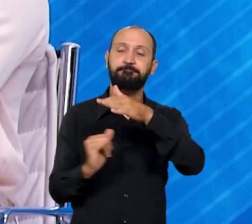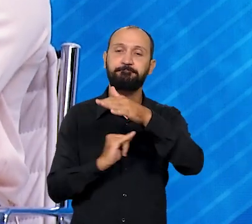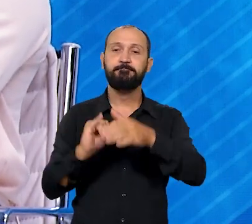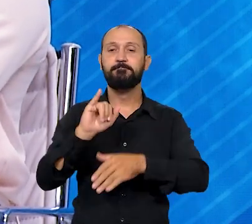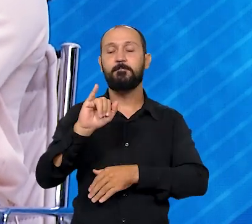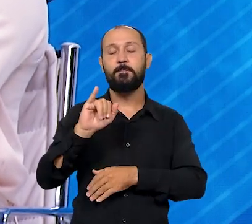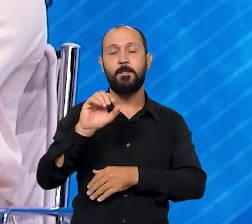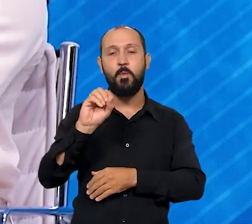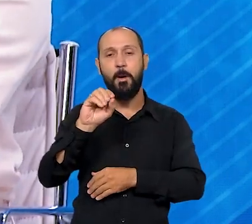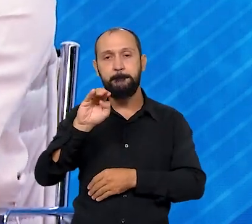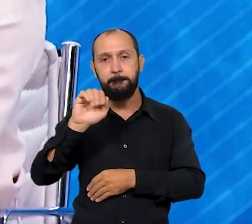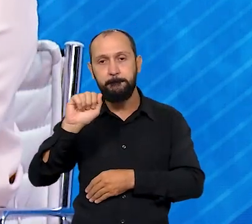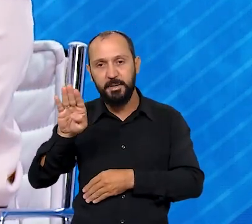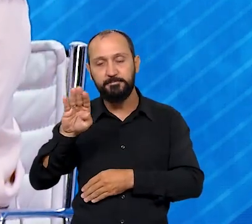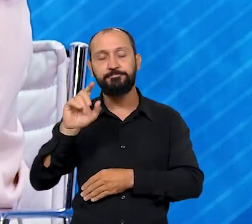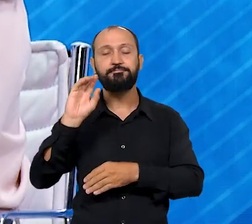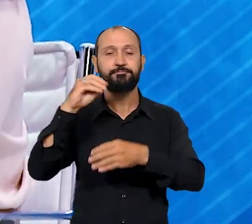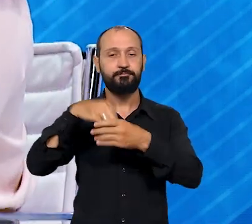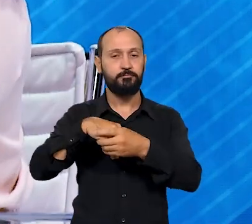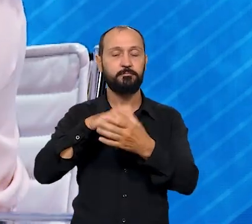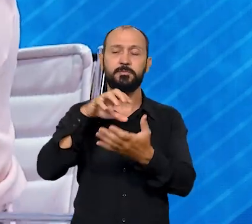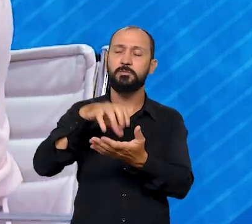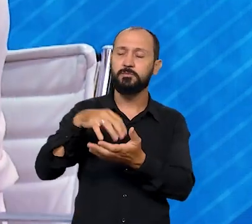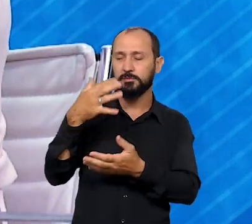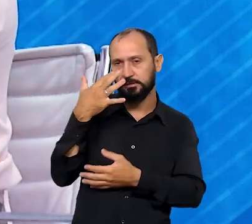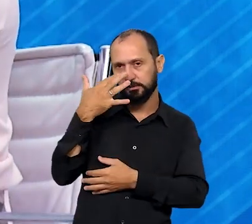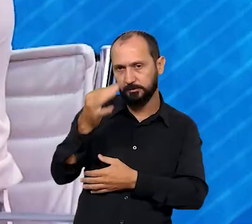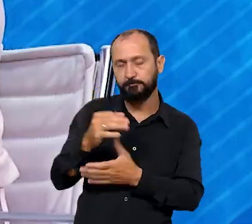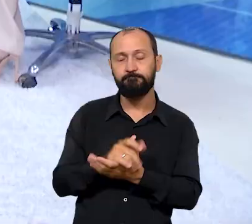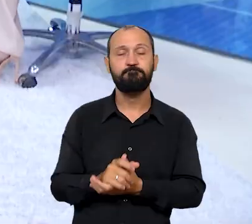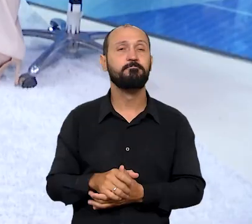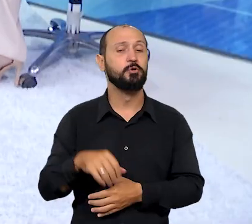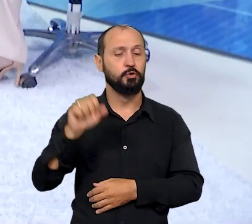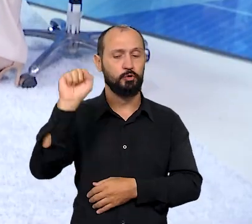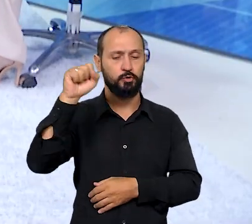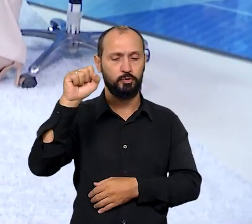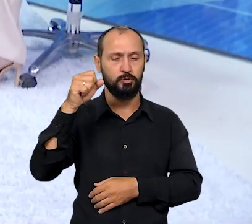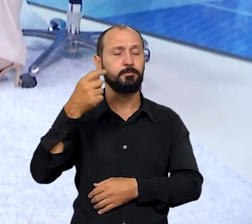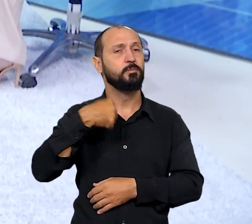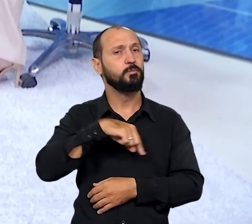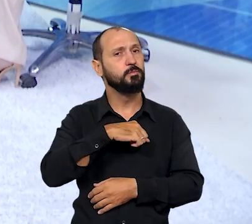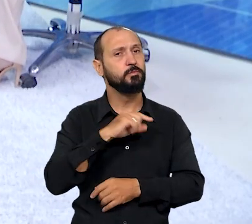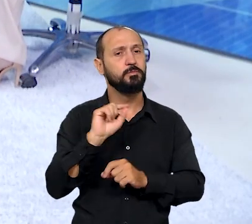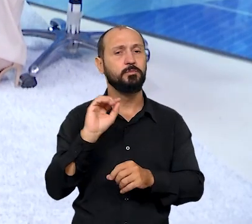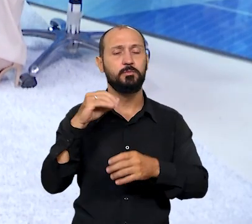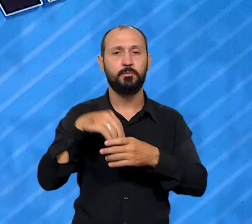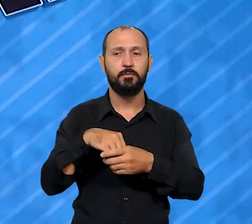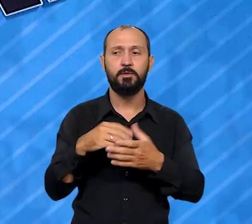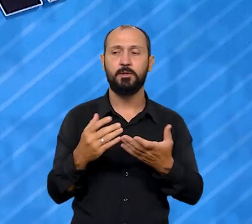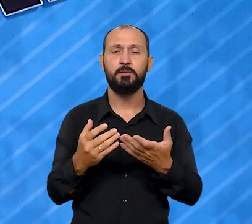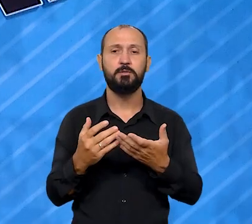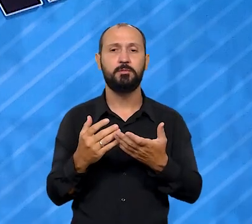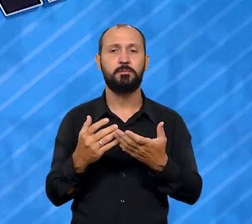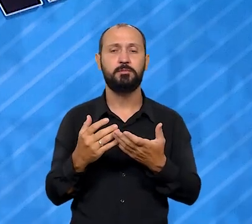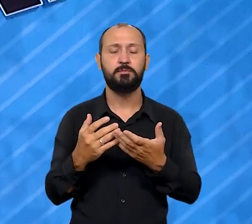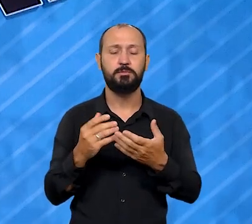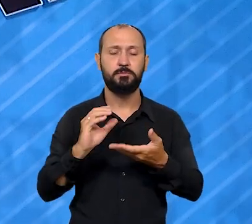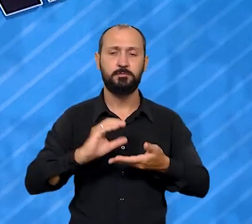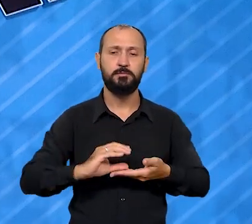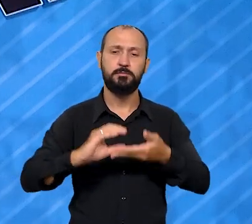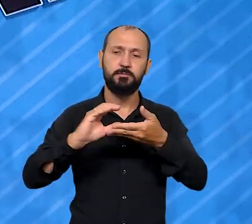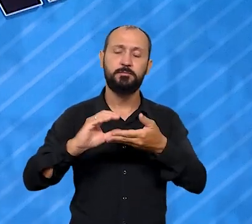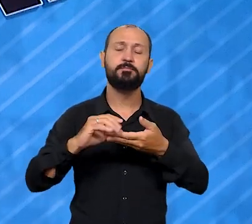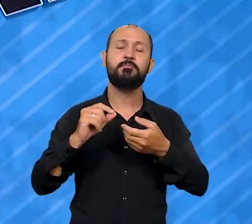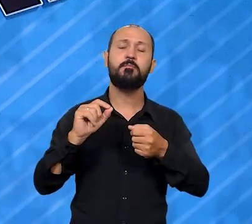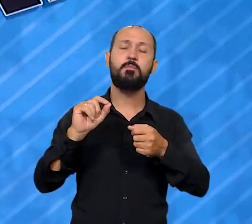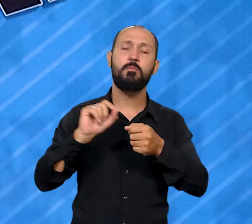uma instituição como a OAB dentro desses setores, com esse olhar. Com toda certeza. Nós, dentro